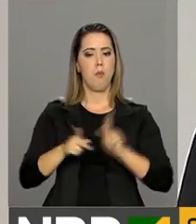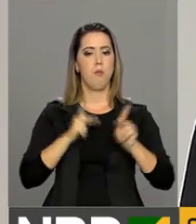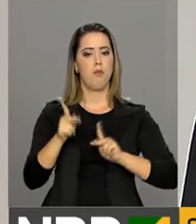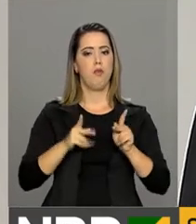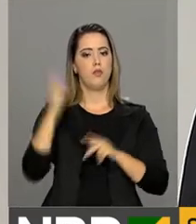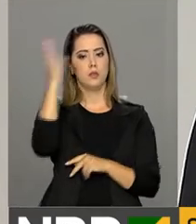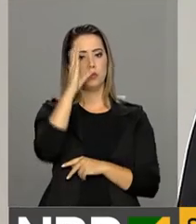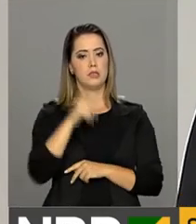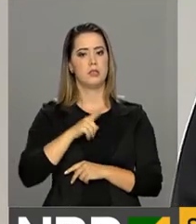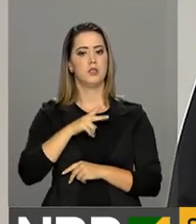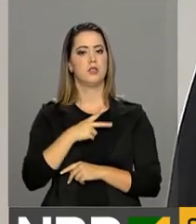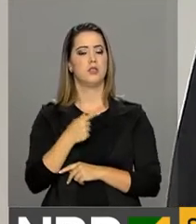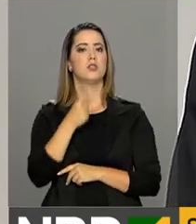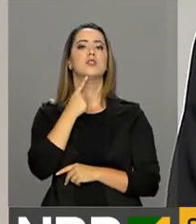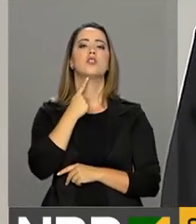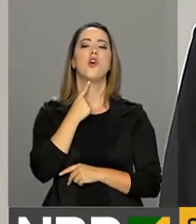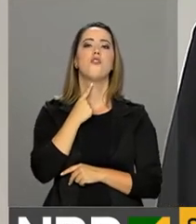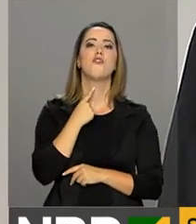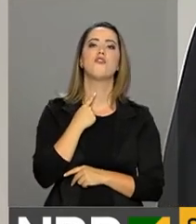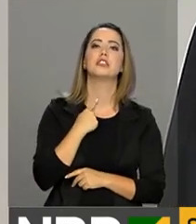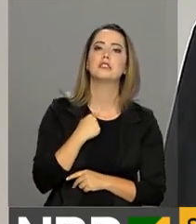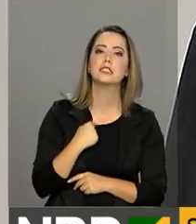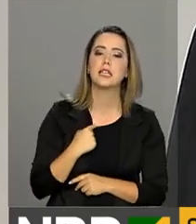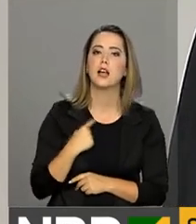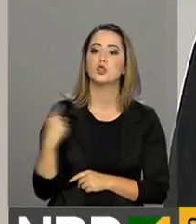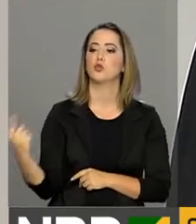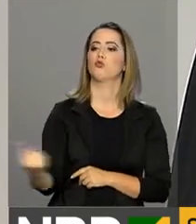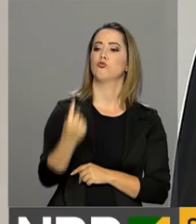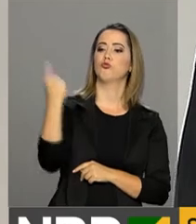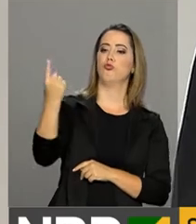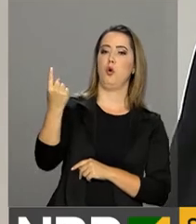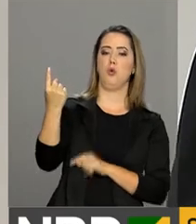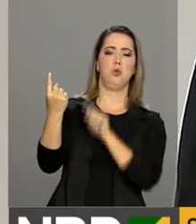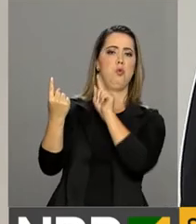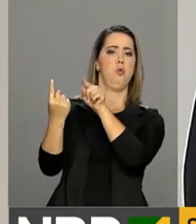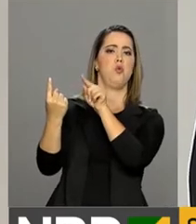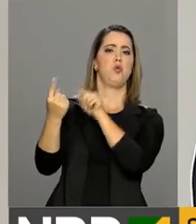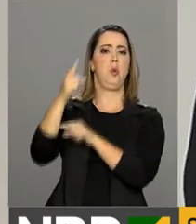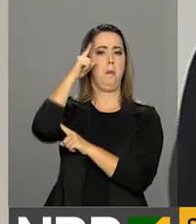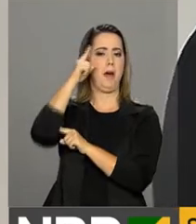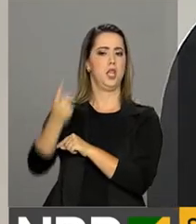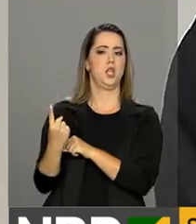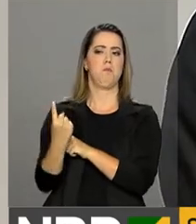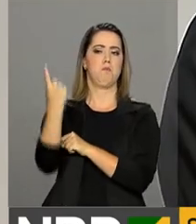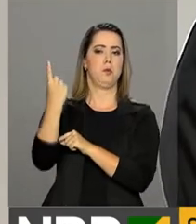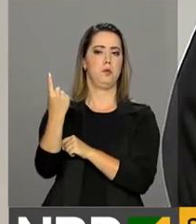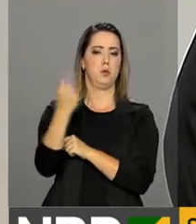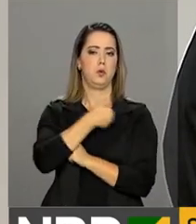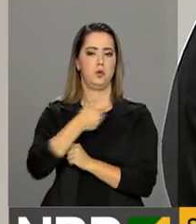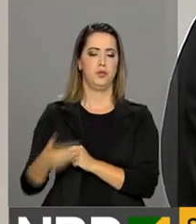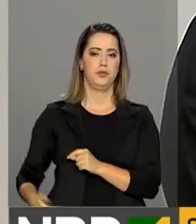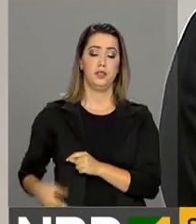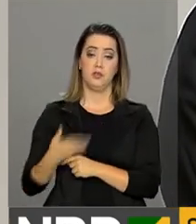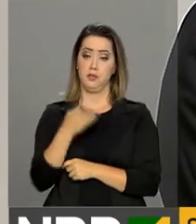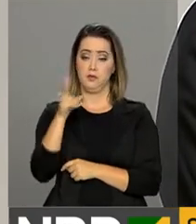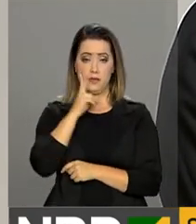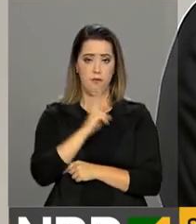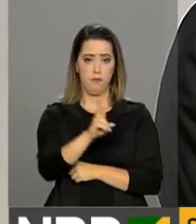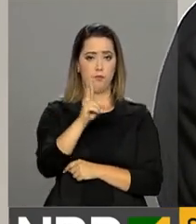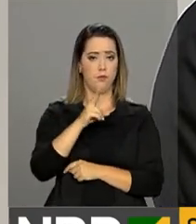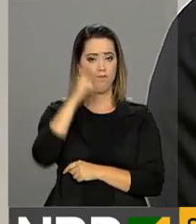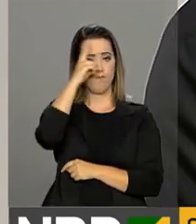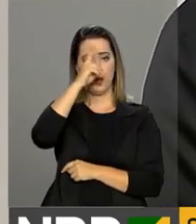é centralizadora é extraordinária quem pega a história do brasil história funcional